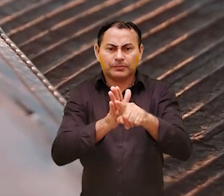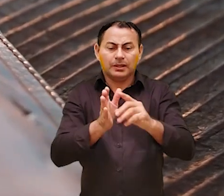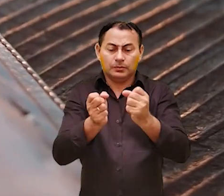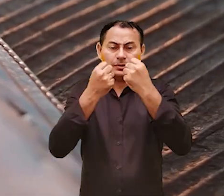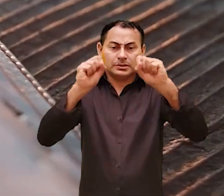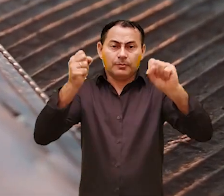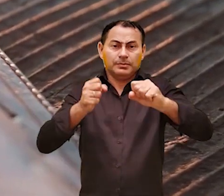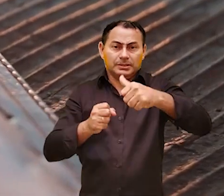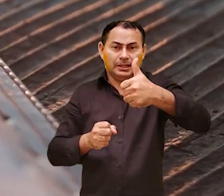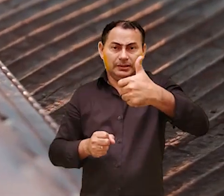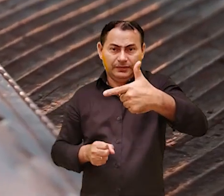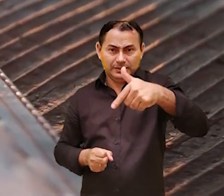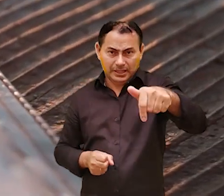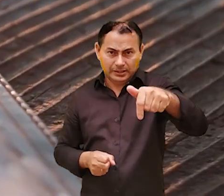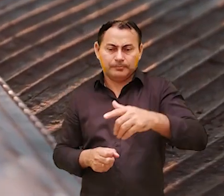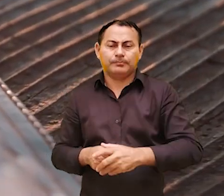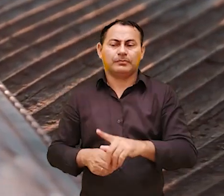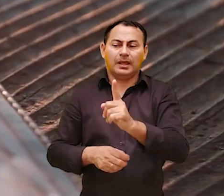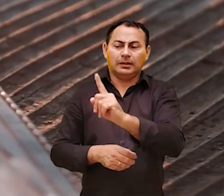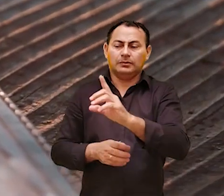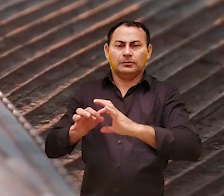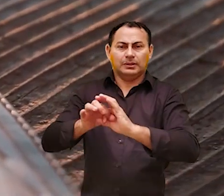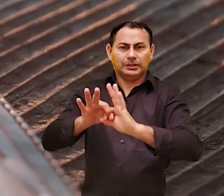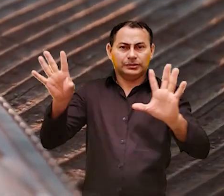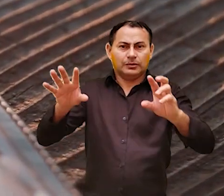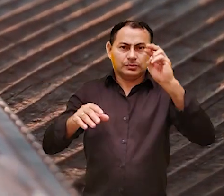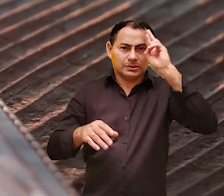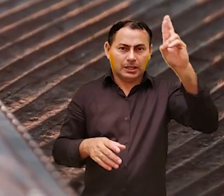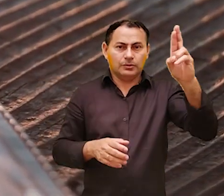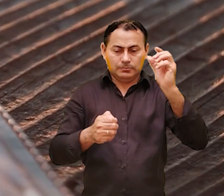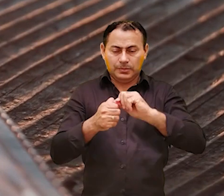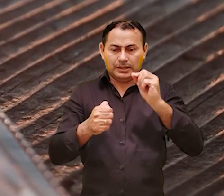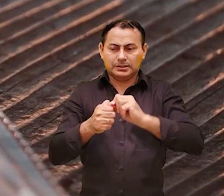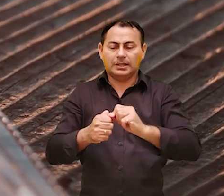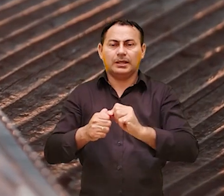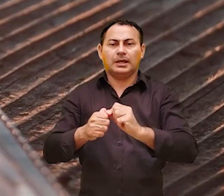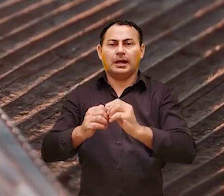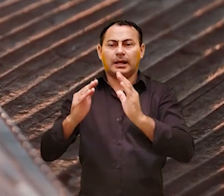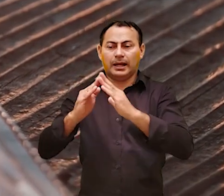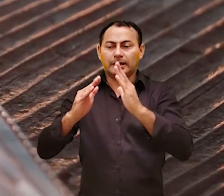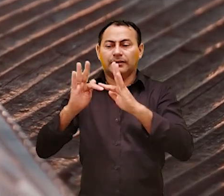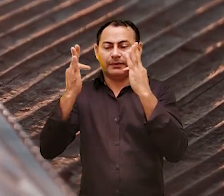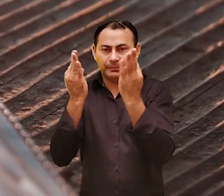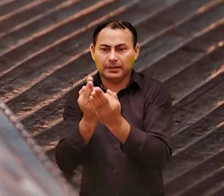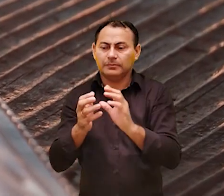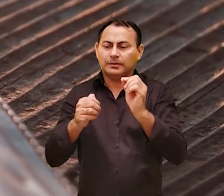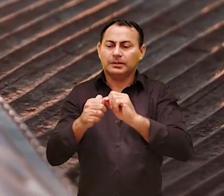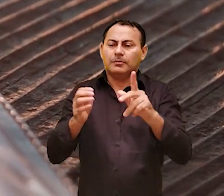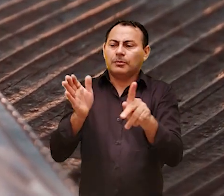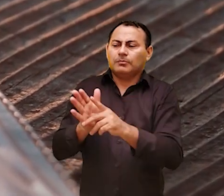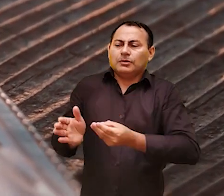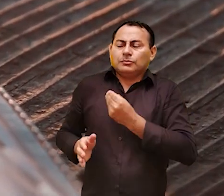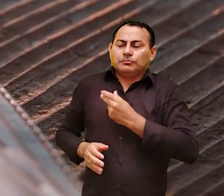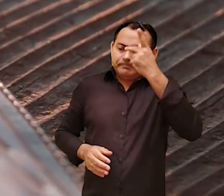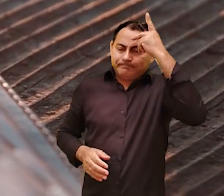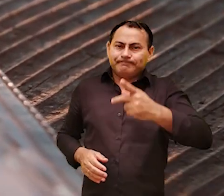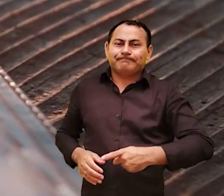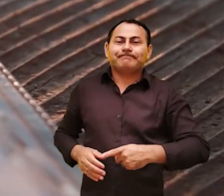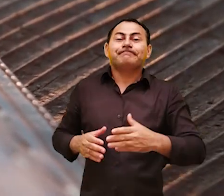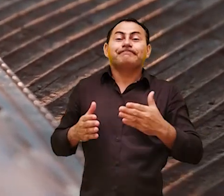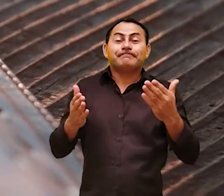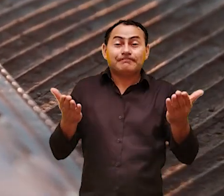essa pergunta está no Salmo 127. Elas não deixaram o Senhor construir a casa. Fizeram por